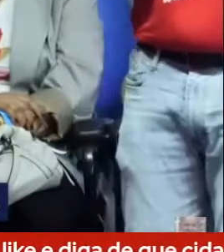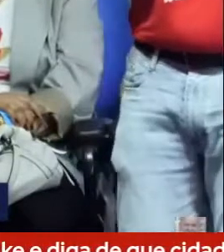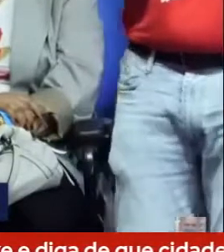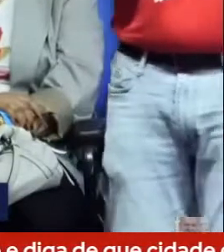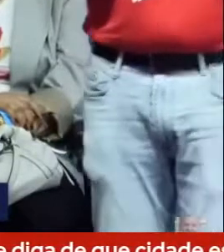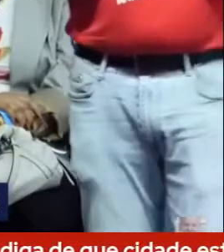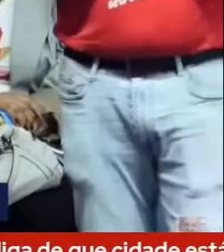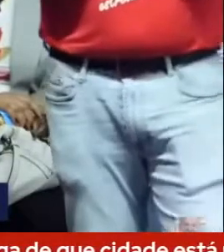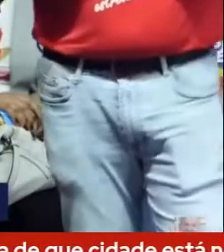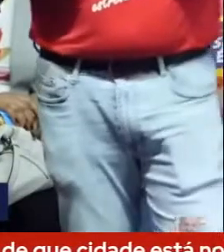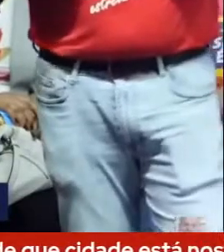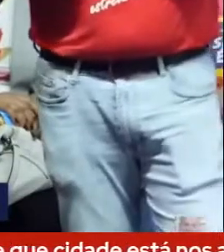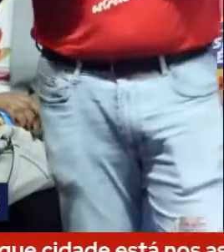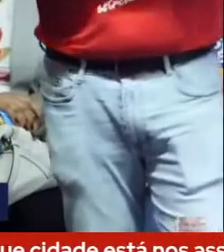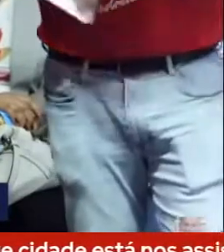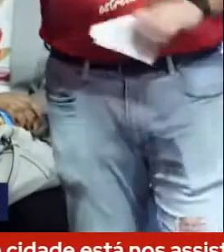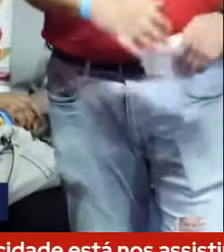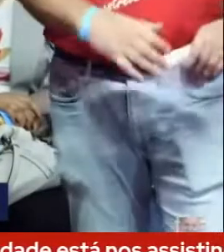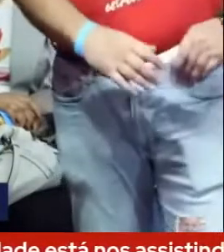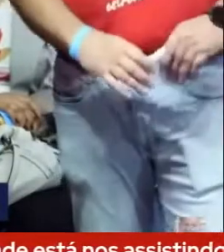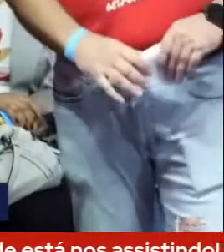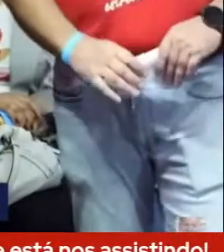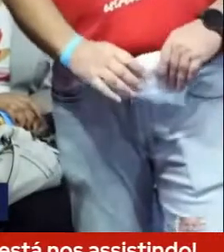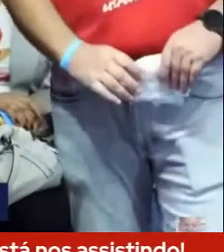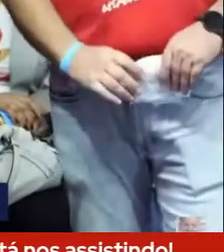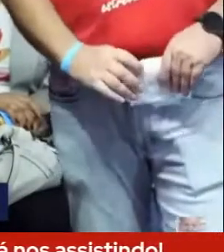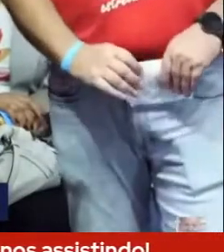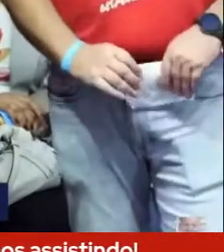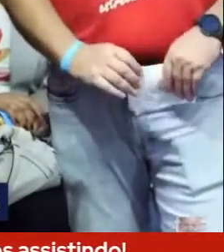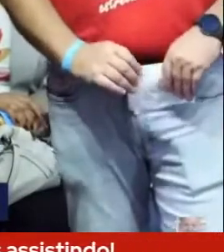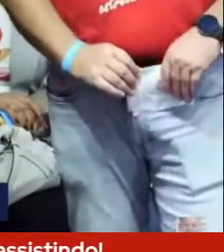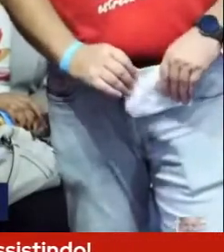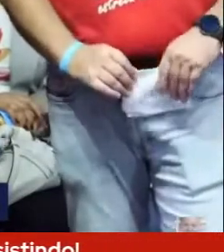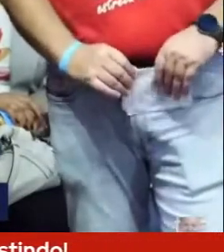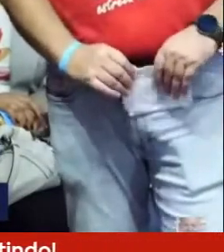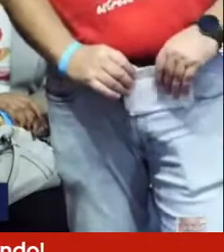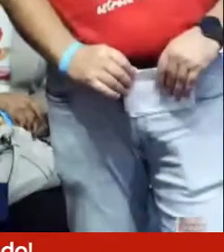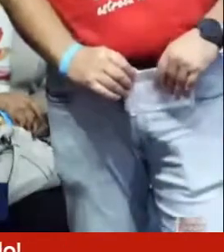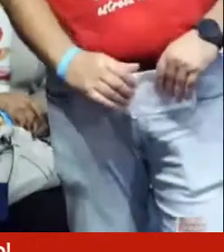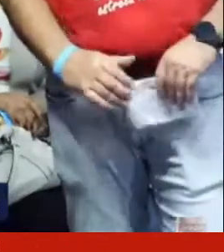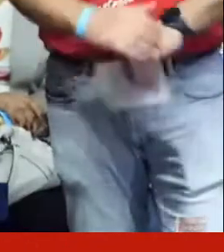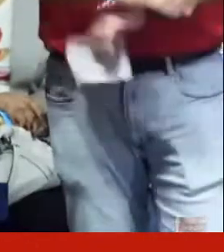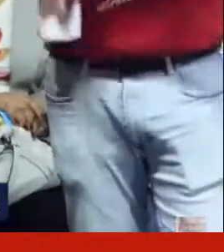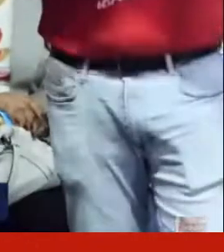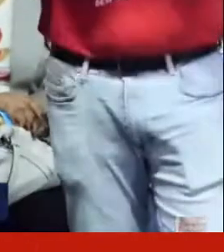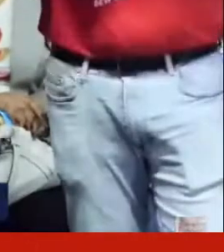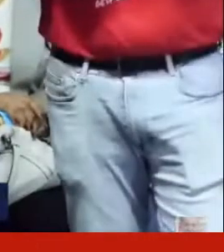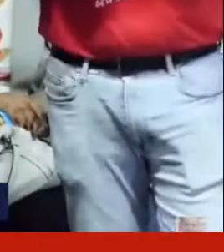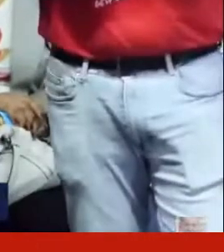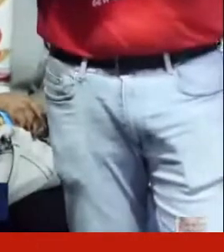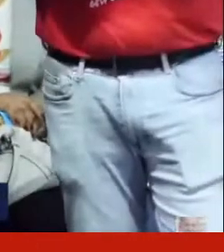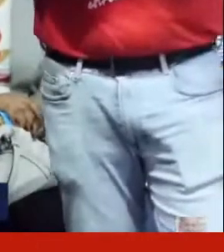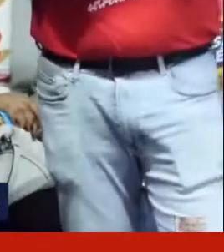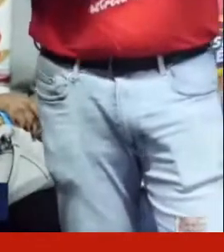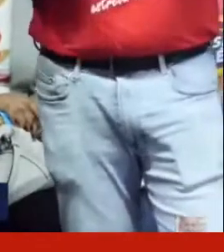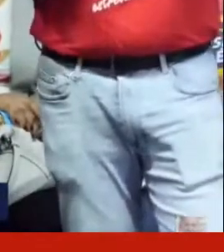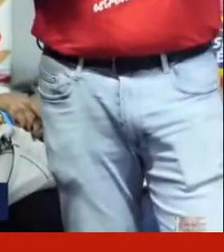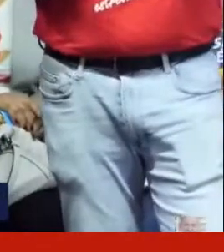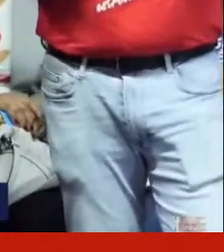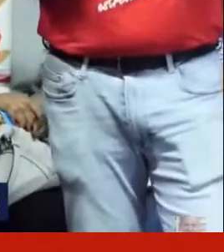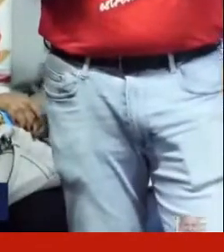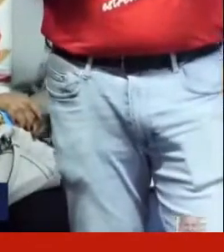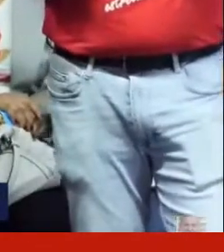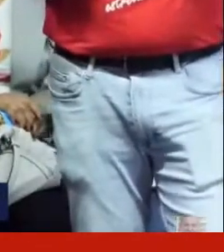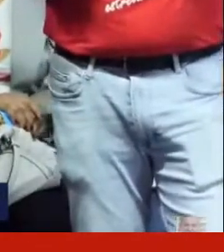milhões para 7,3 milhões. Chama atenção para uma coisa. Já calma aí, Sérgio. Para cada emprego perdido na